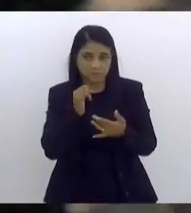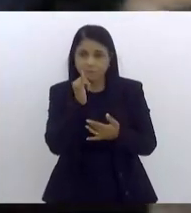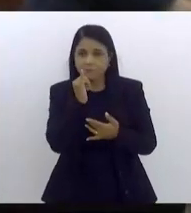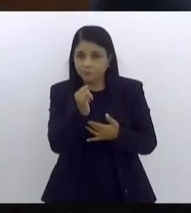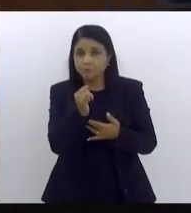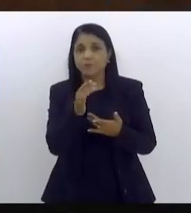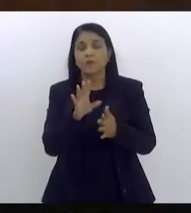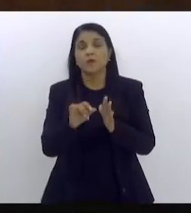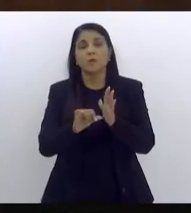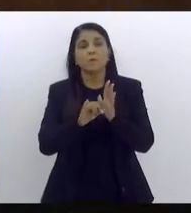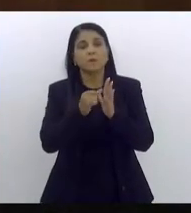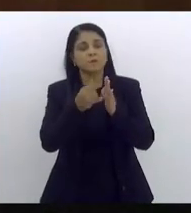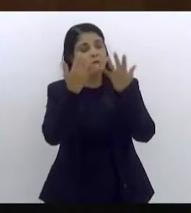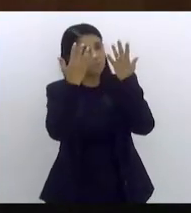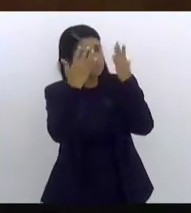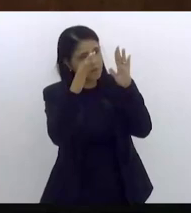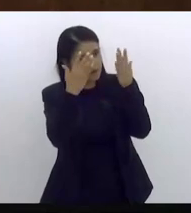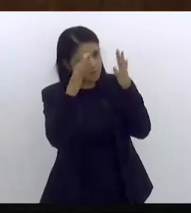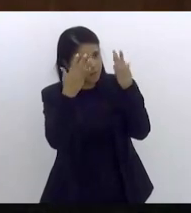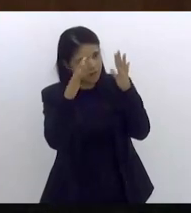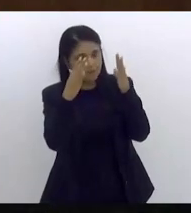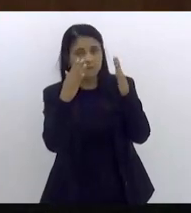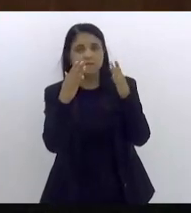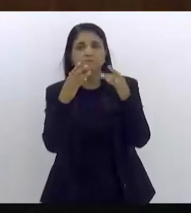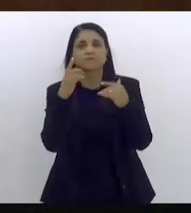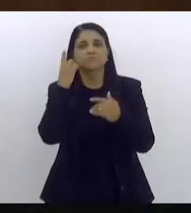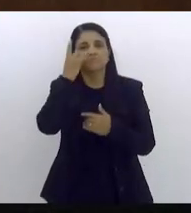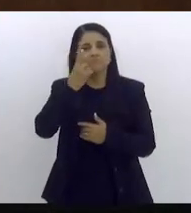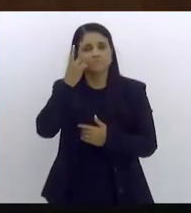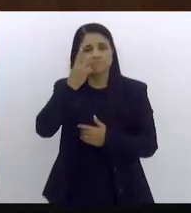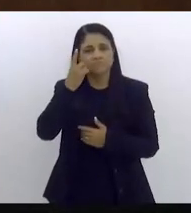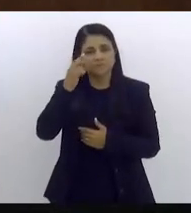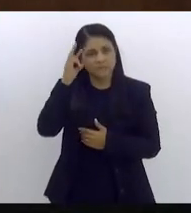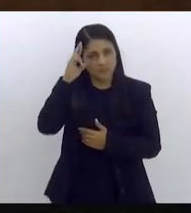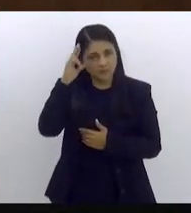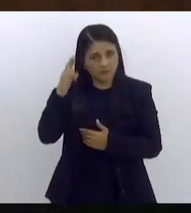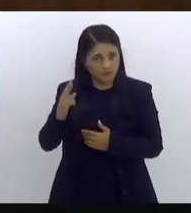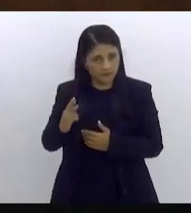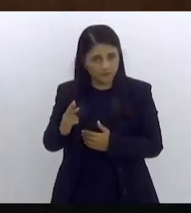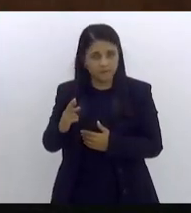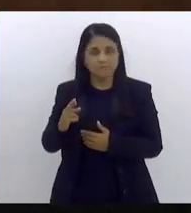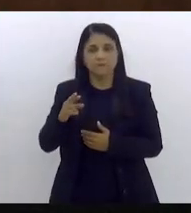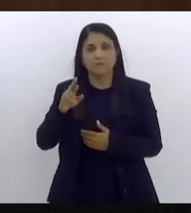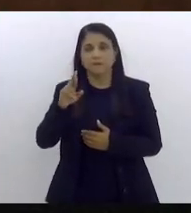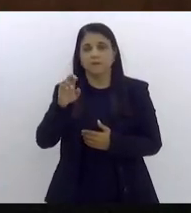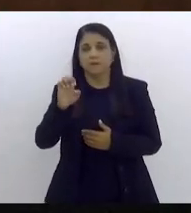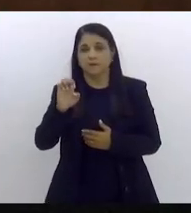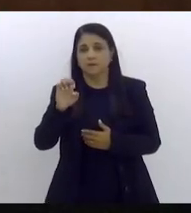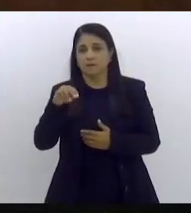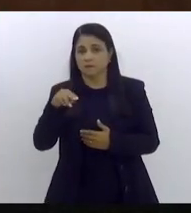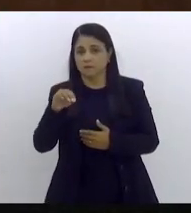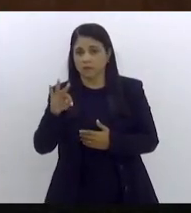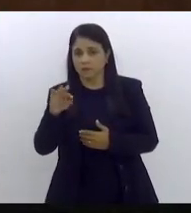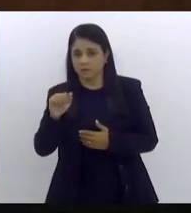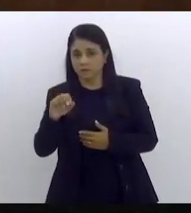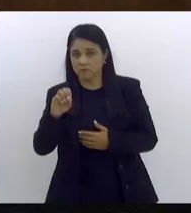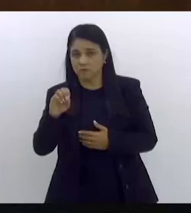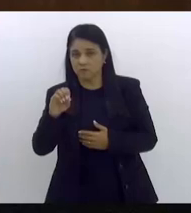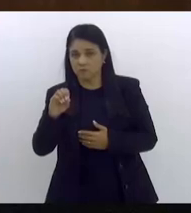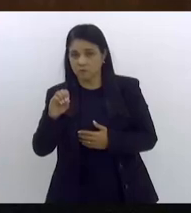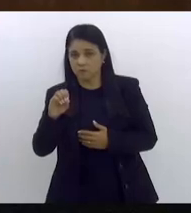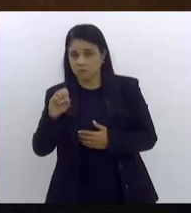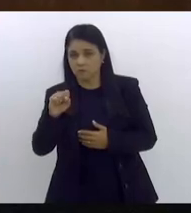Bom, em primeiro lugar, parabéns a você, Renata. A Vossa Excelência, deputada Renata Souza, muito oportuno o projeto de